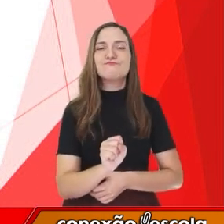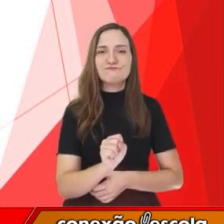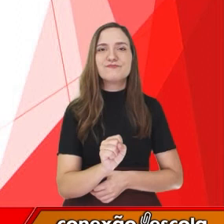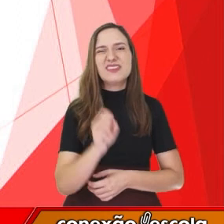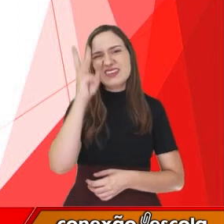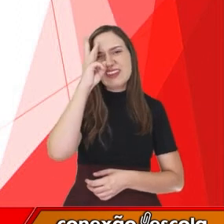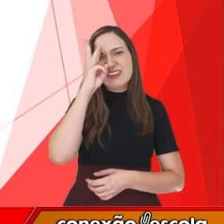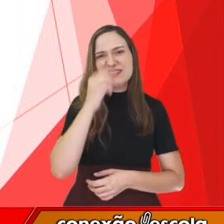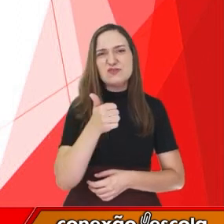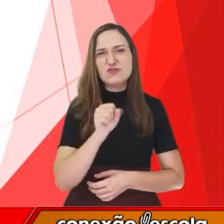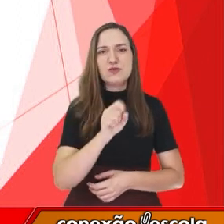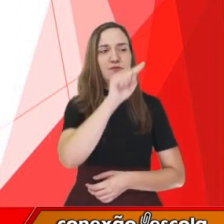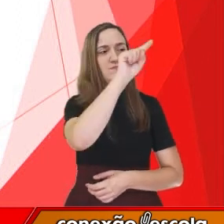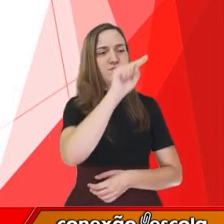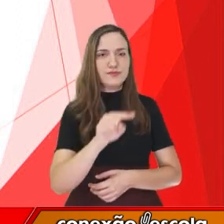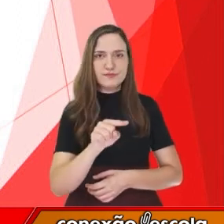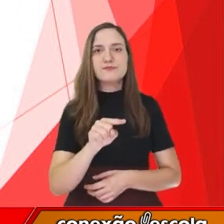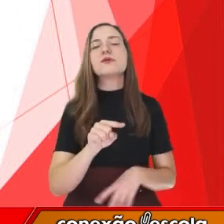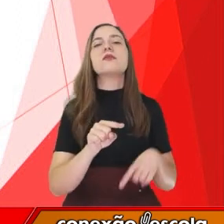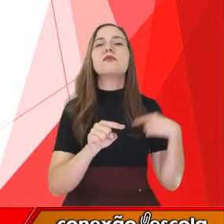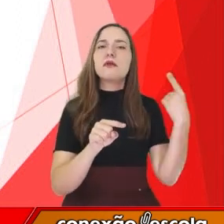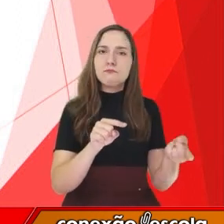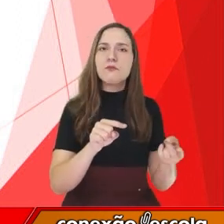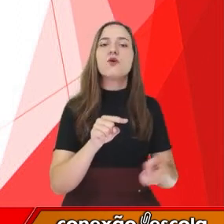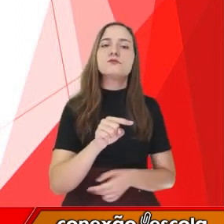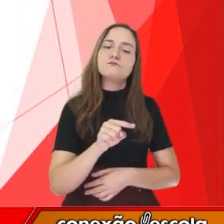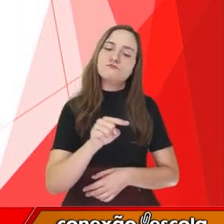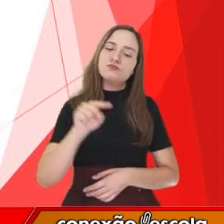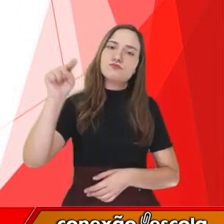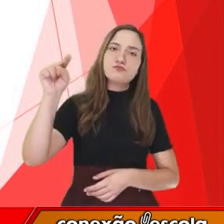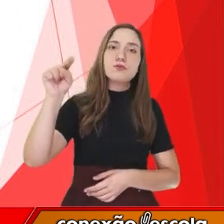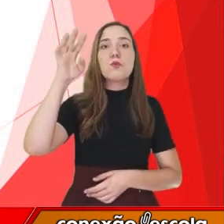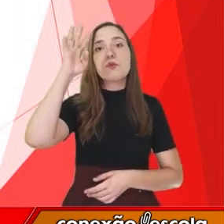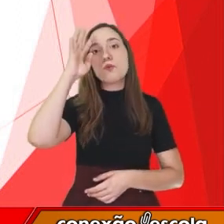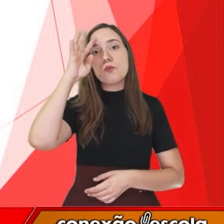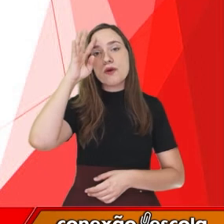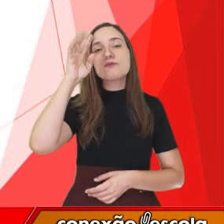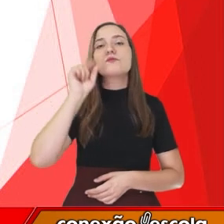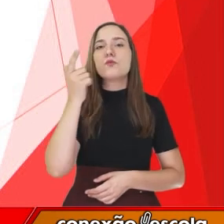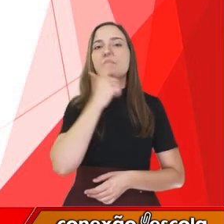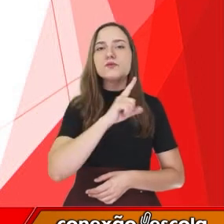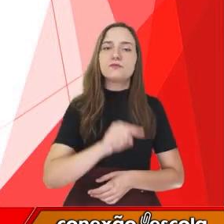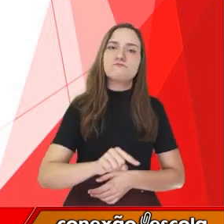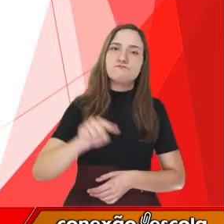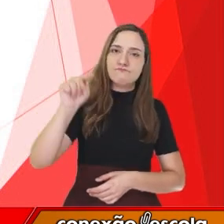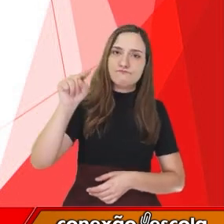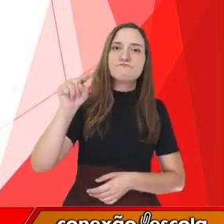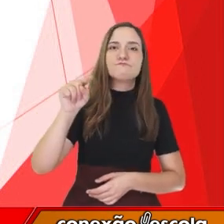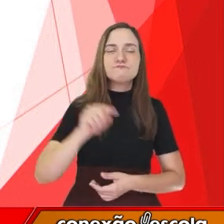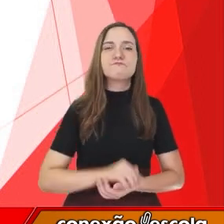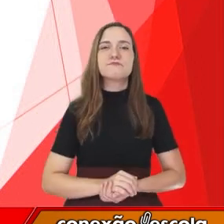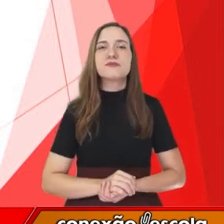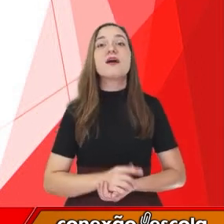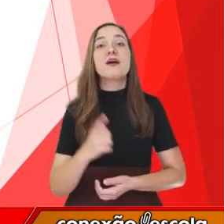na terça-feira, a linha diminuiu. E quando a temperatura aumentou, a linha subiu. O